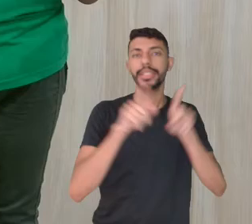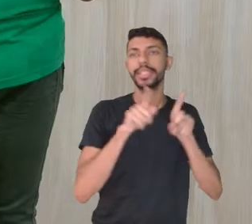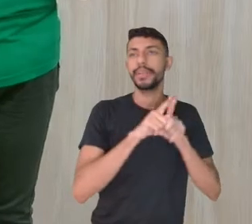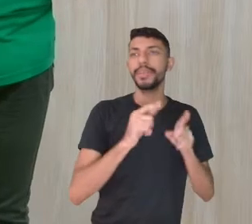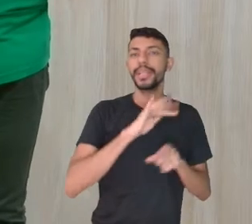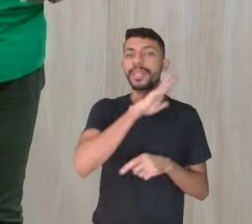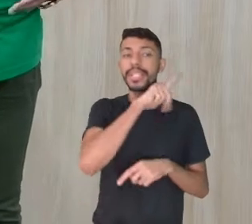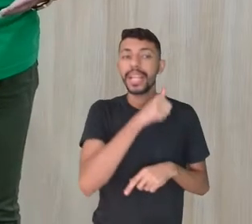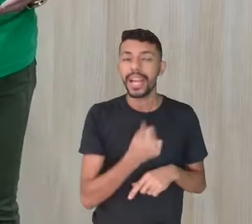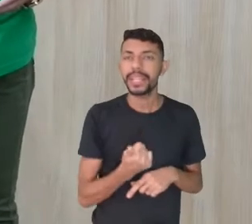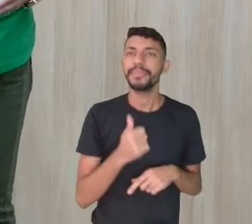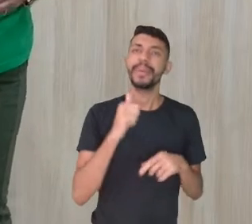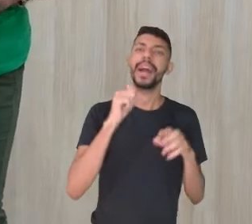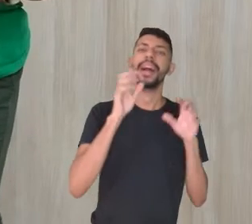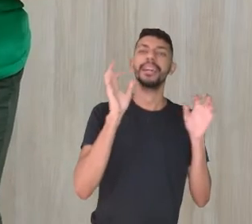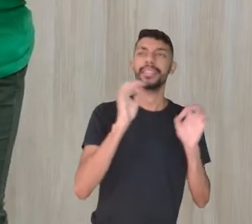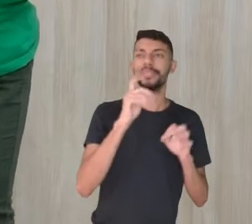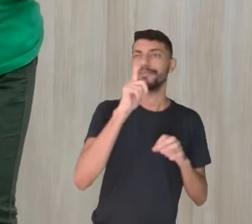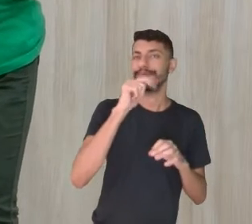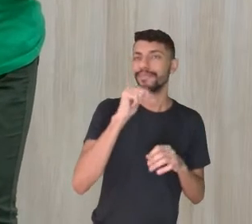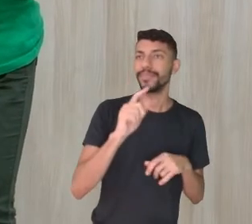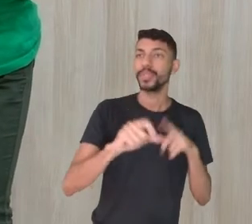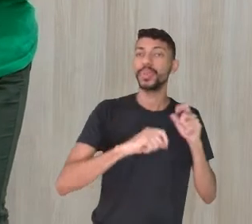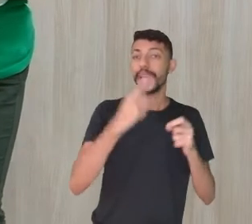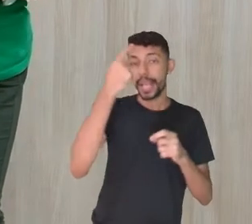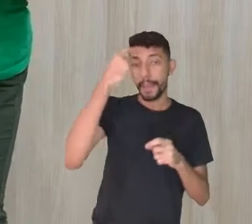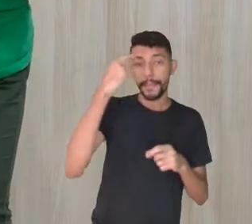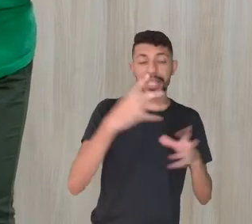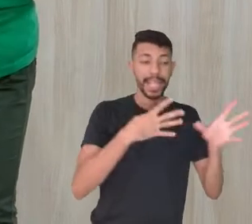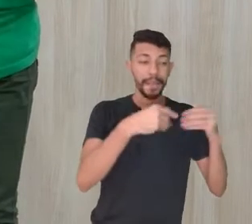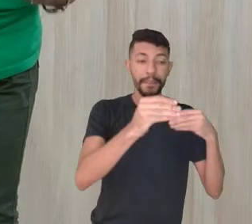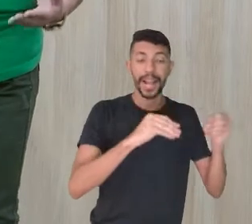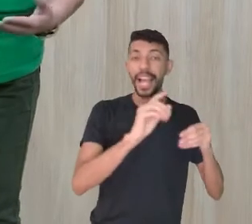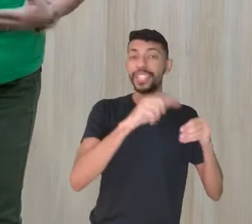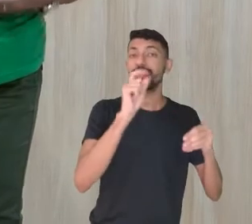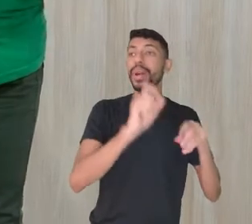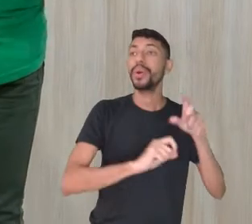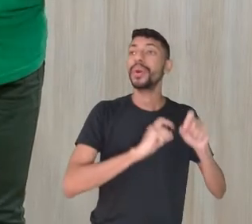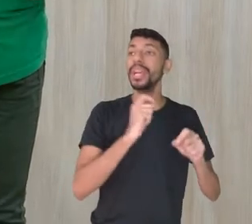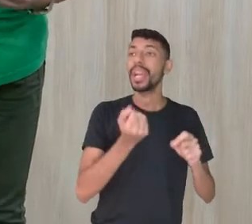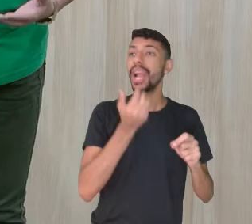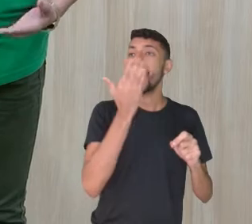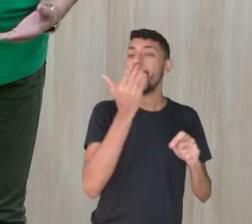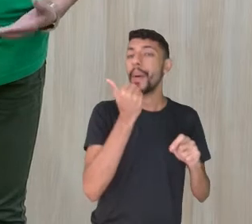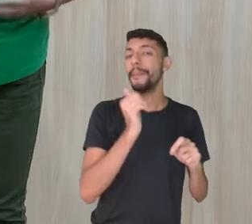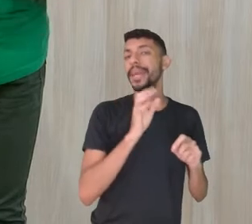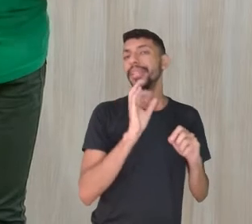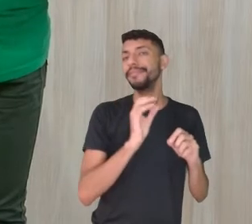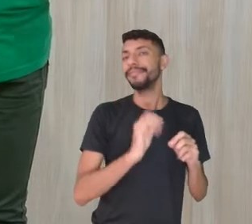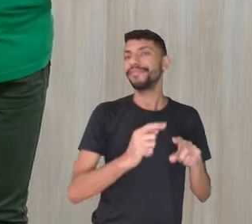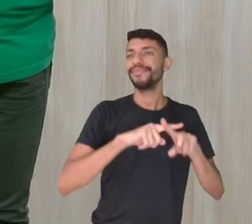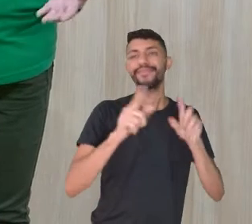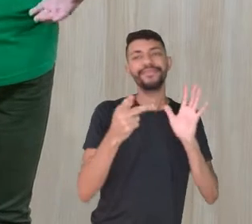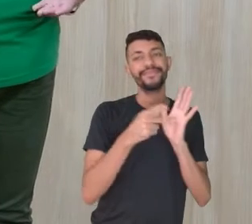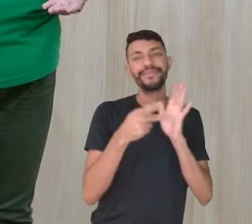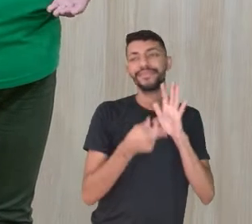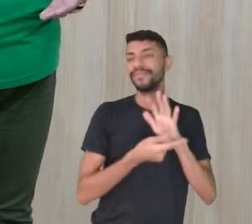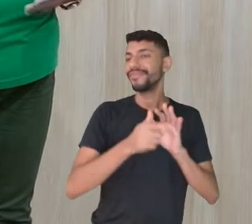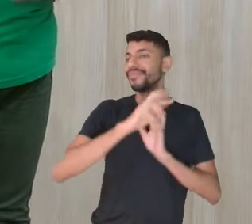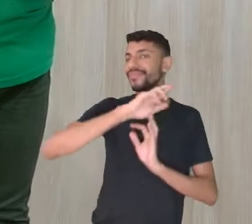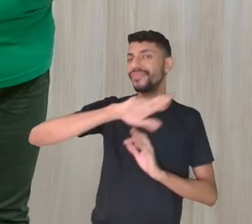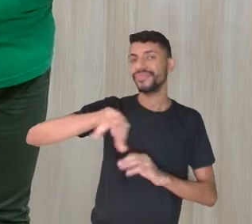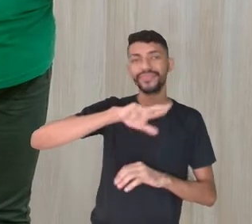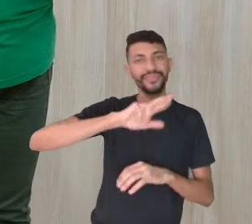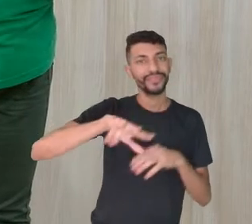aquáticos, principalmente os marinhos, que pensam que aquele pedaço de plástico, aquela sacola plástica, é um alimento, e aí então, estamos vendo